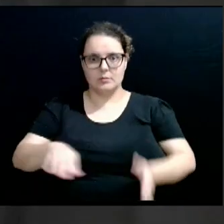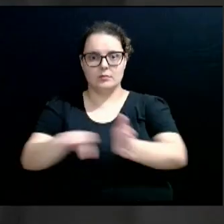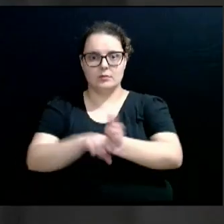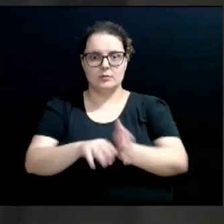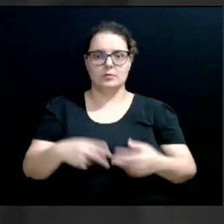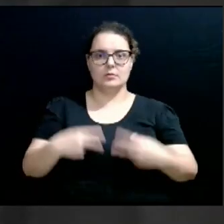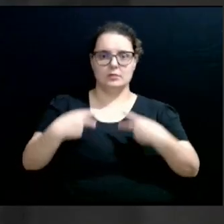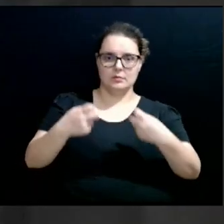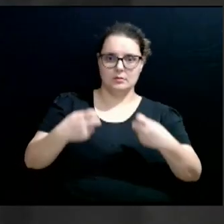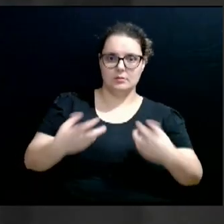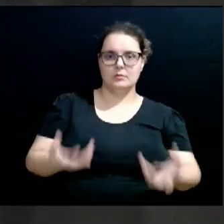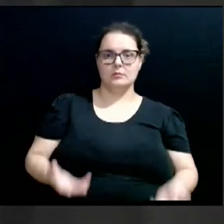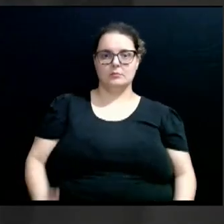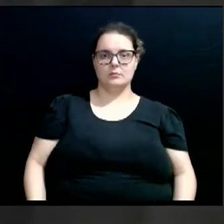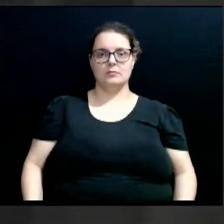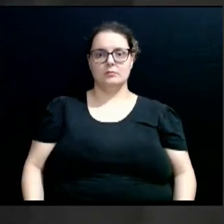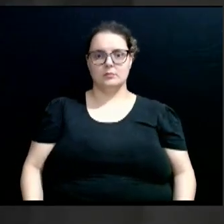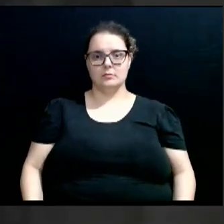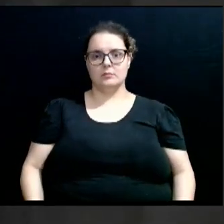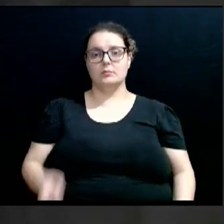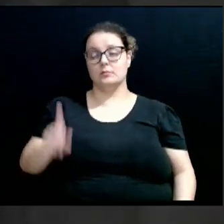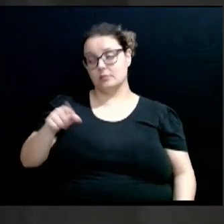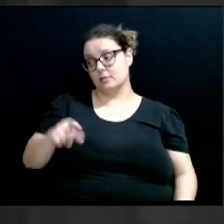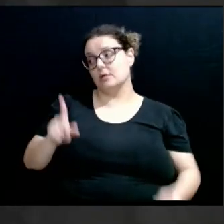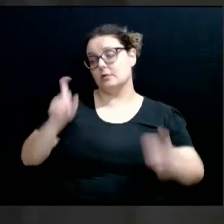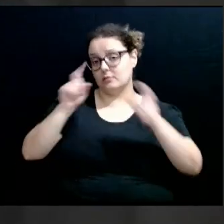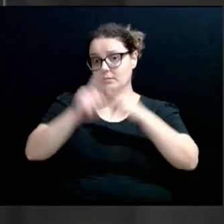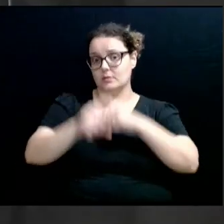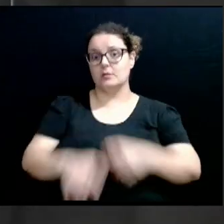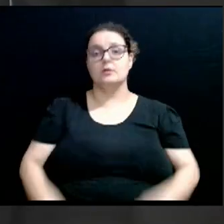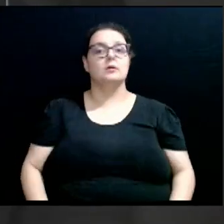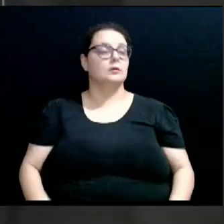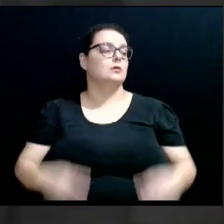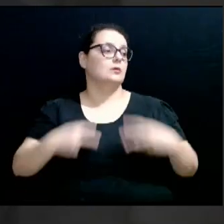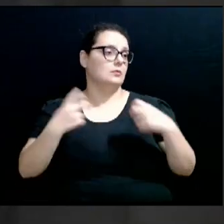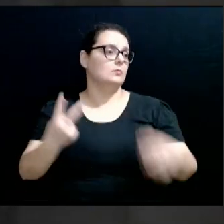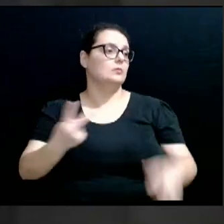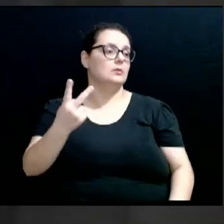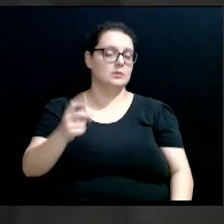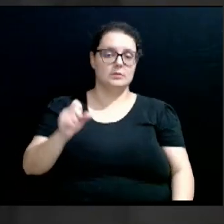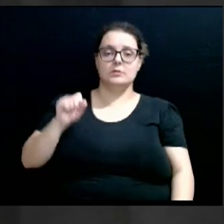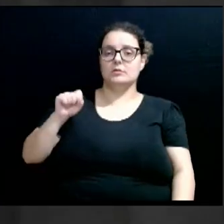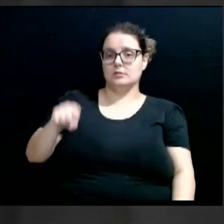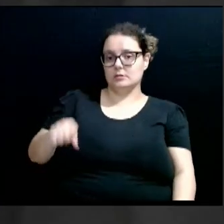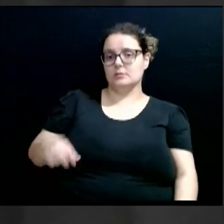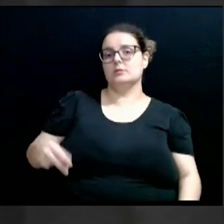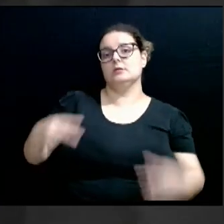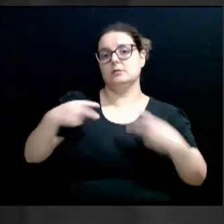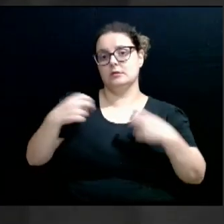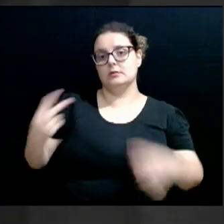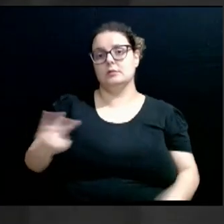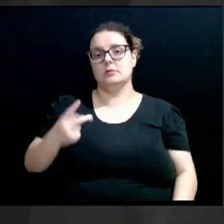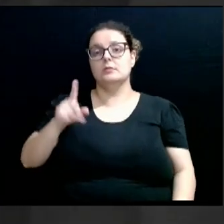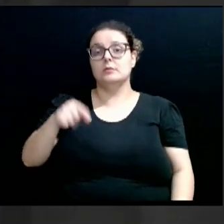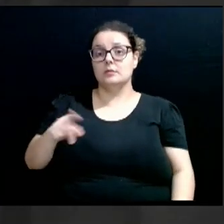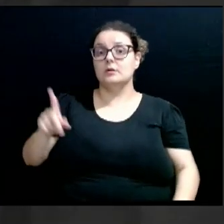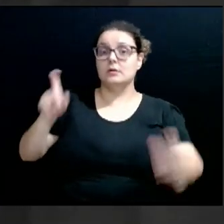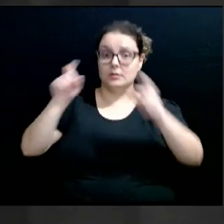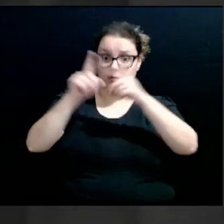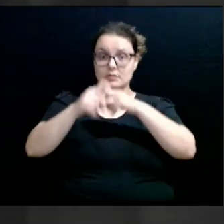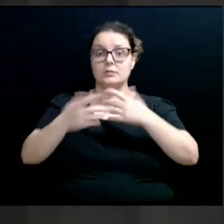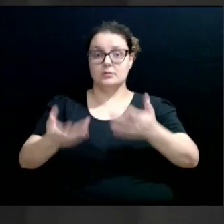né? E que é muito raro. Reconhecida. Reconhecida, reconhecida. O que é muito raro, né? Raro. Né,